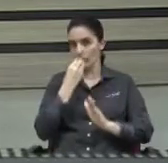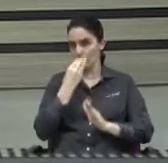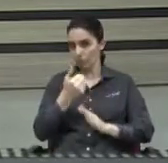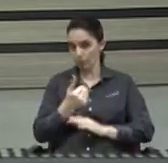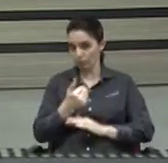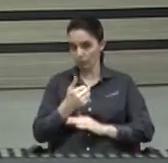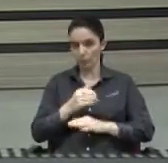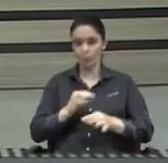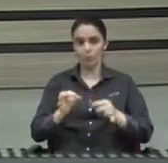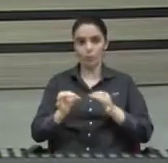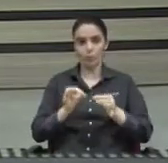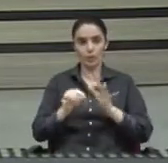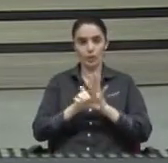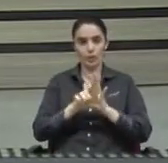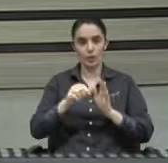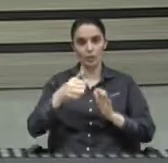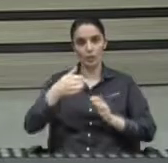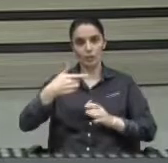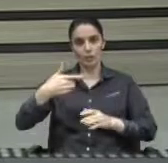favorável. O projeto de lei